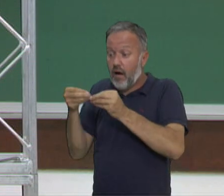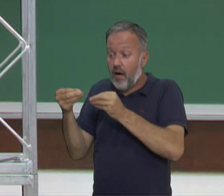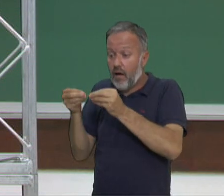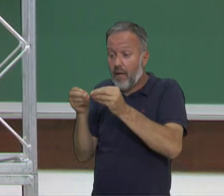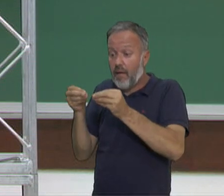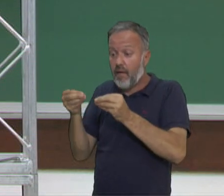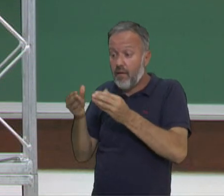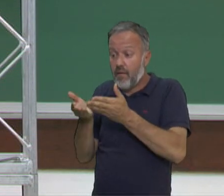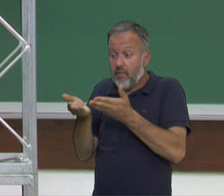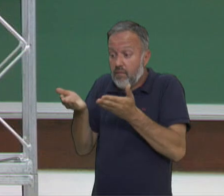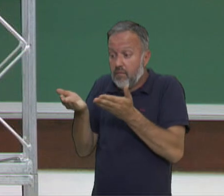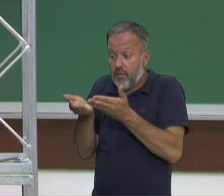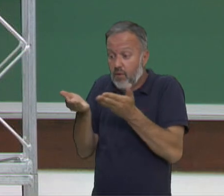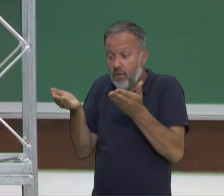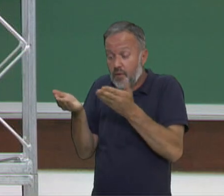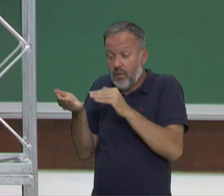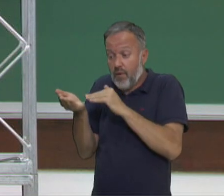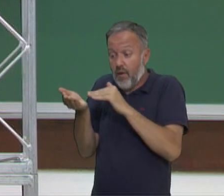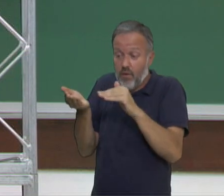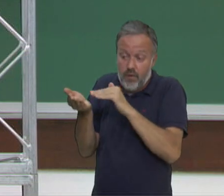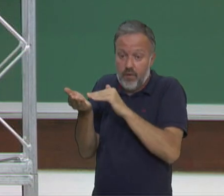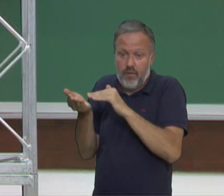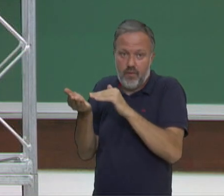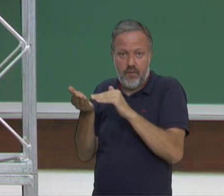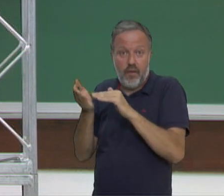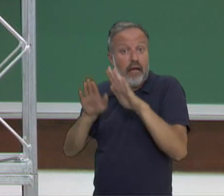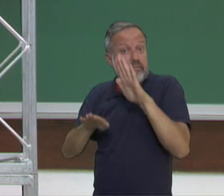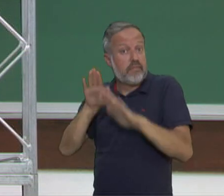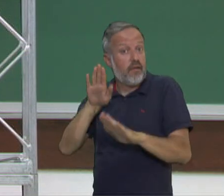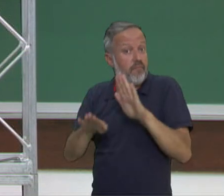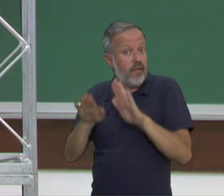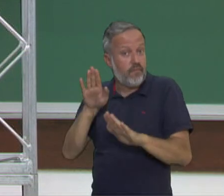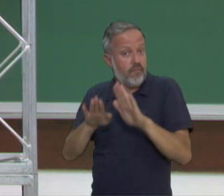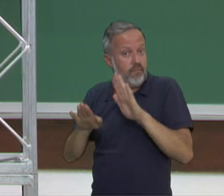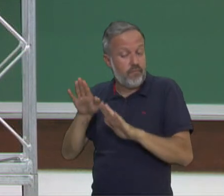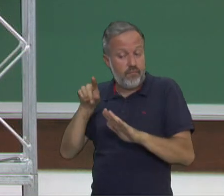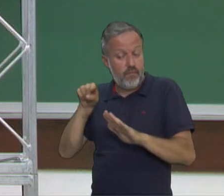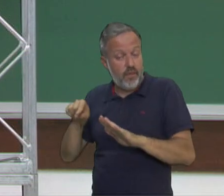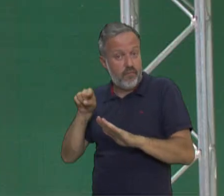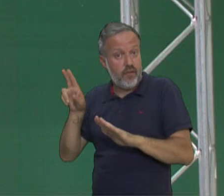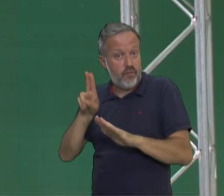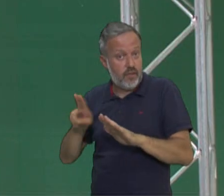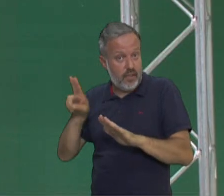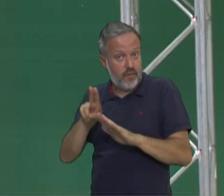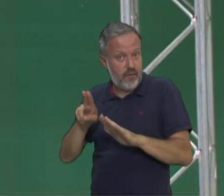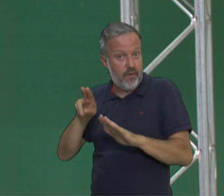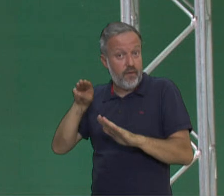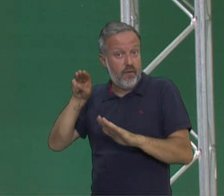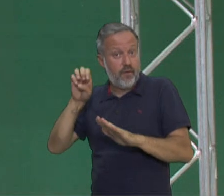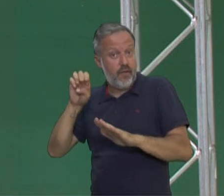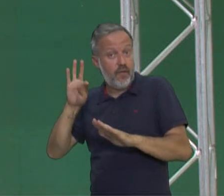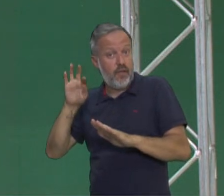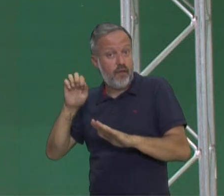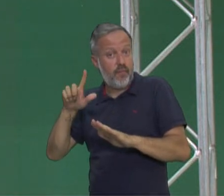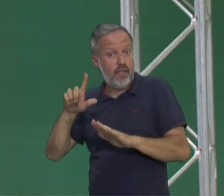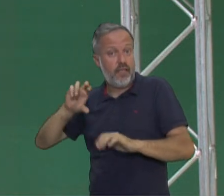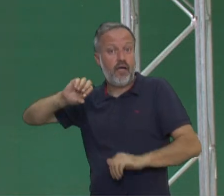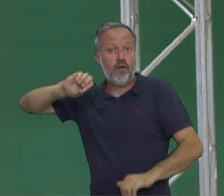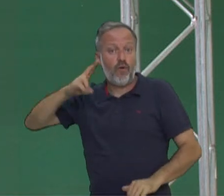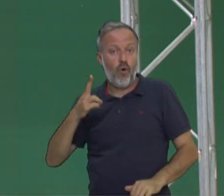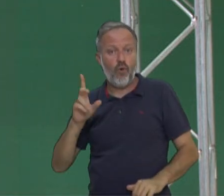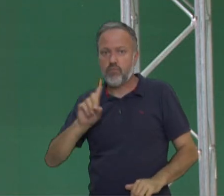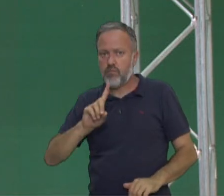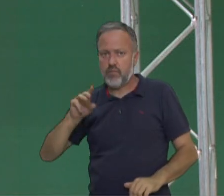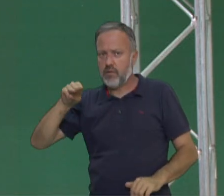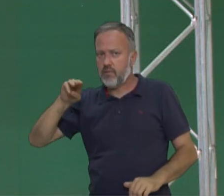ser classificado como metal ou como não metal. Depende dos estudos das propriedades das substâncias. É isso que vai dizer se ele é metal